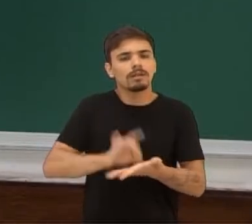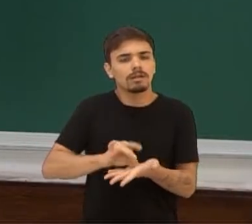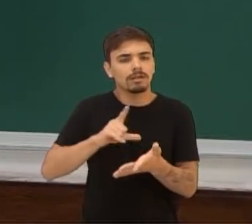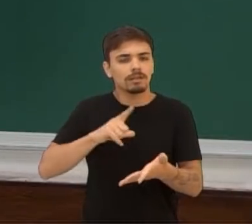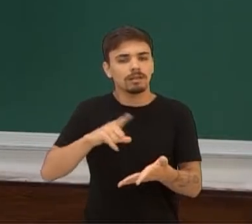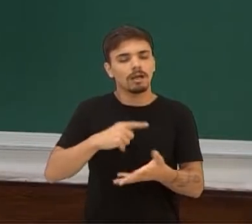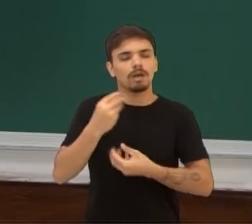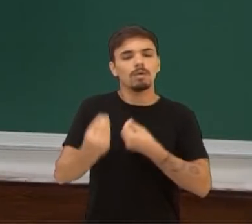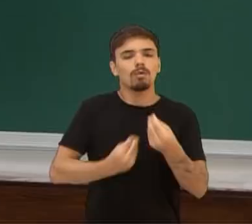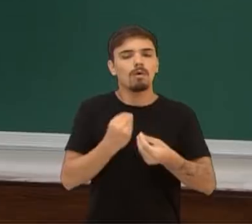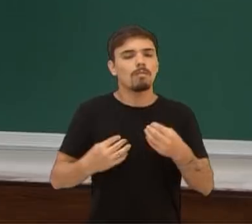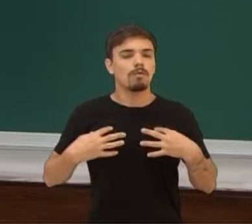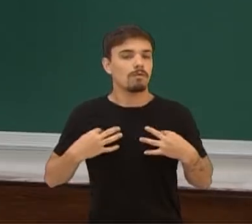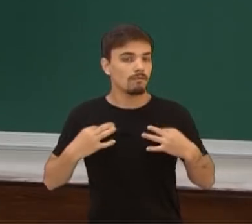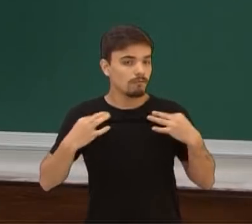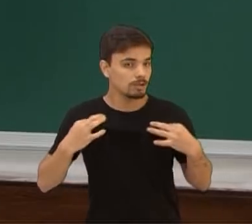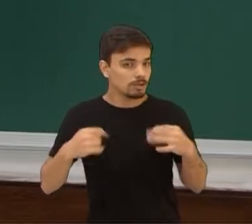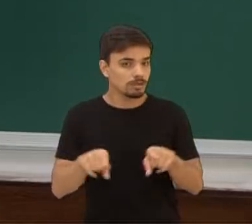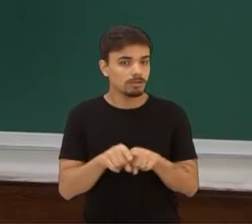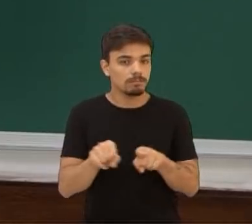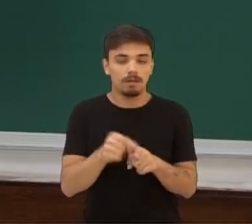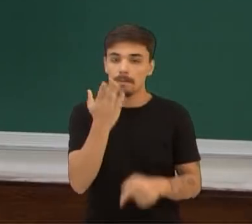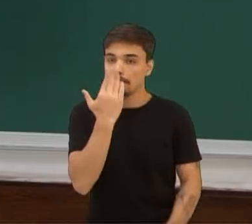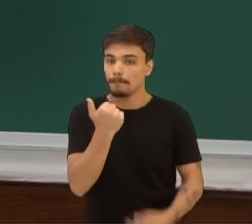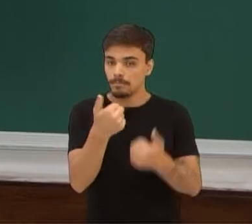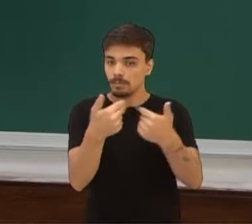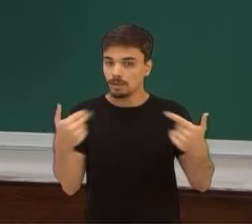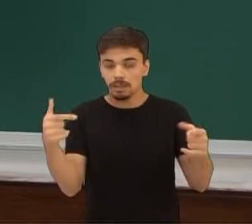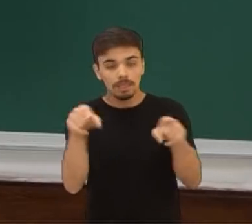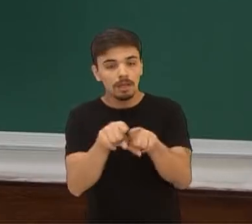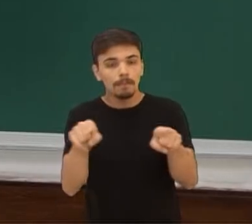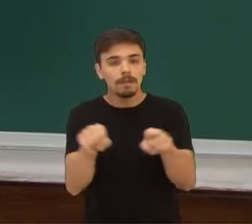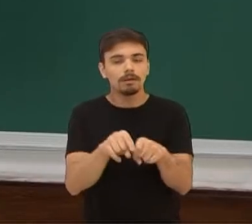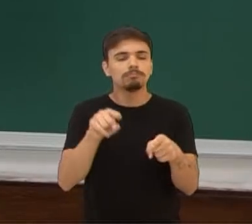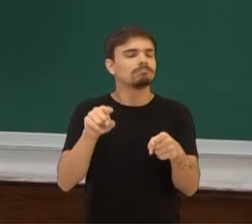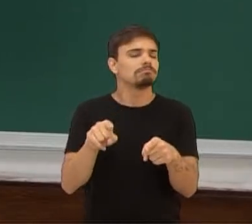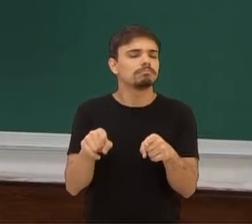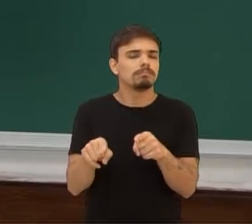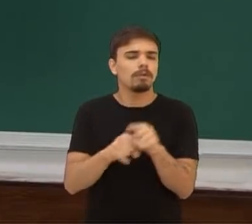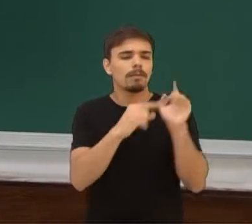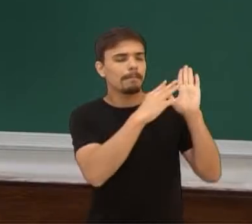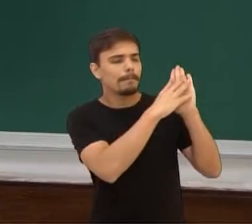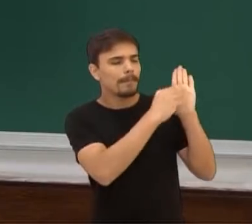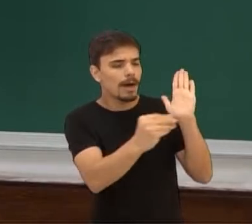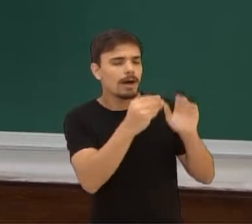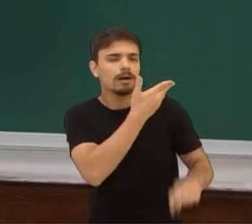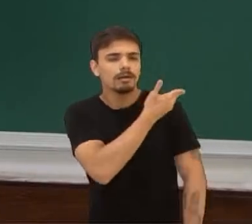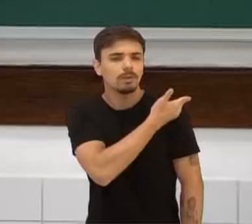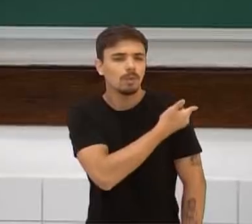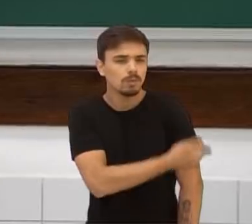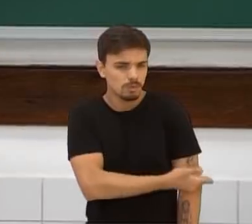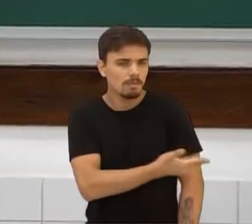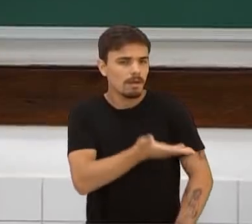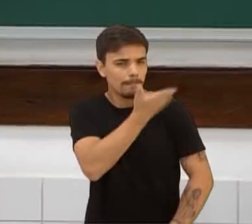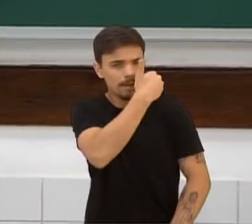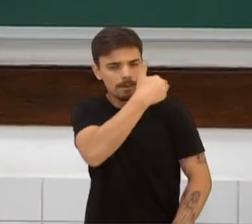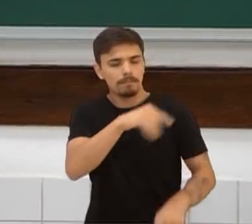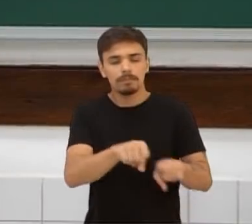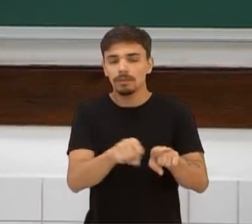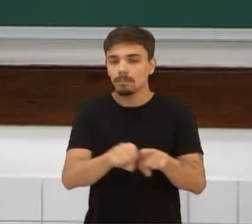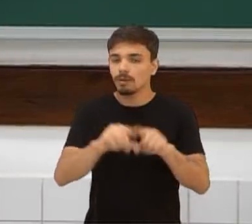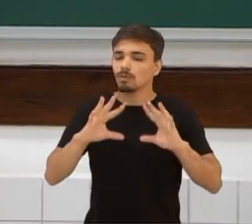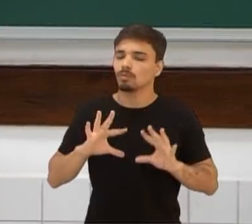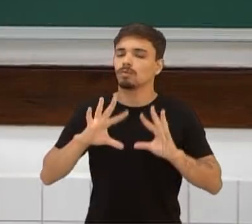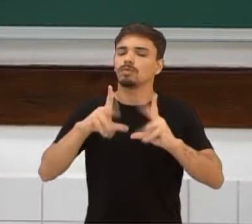está no modo como nos vestimos, como nos alimentamos, nossas heranças e costumes, tudo isso é permeado